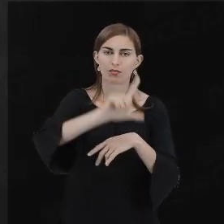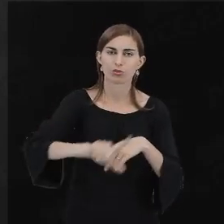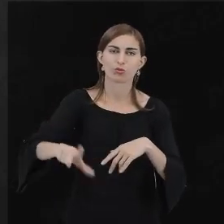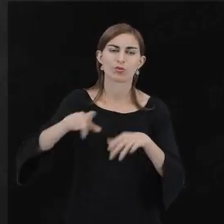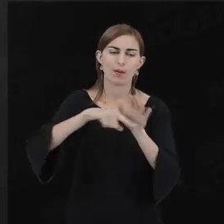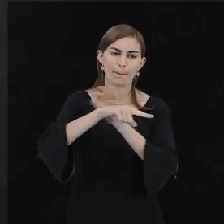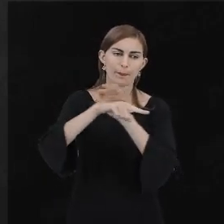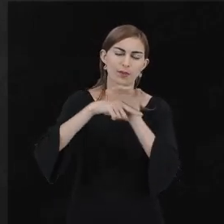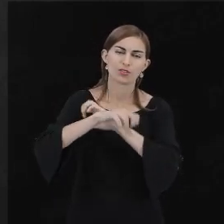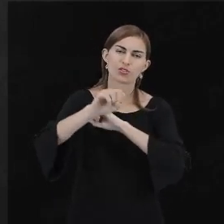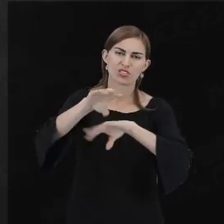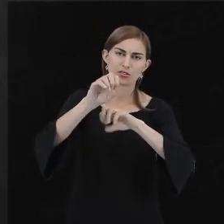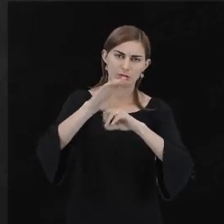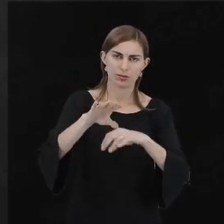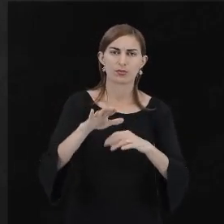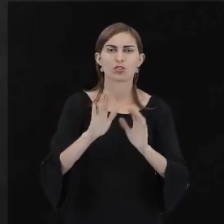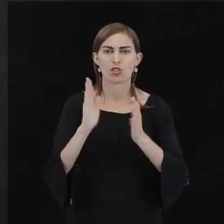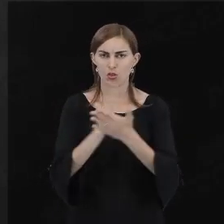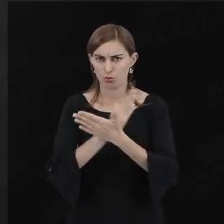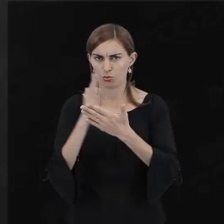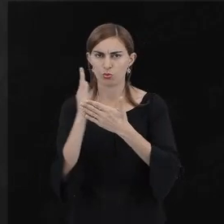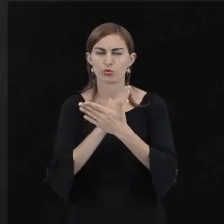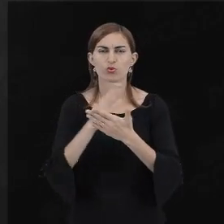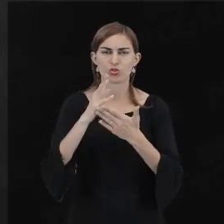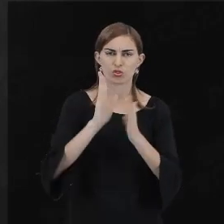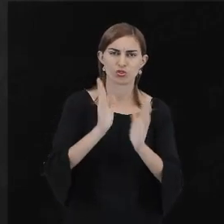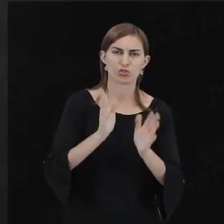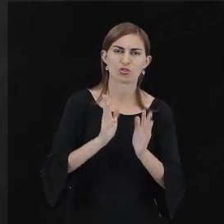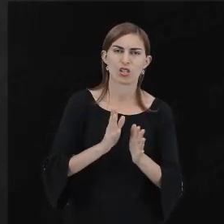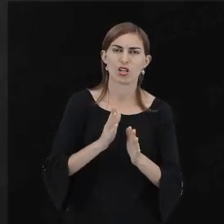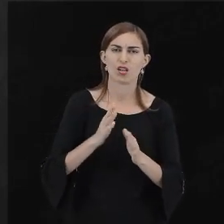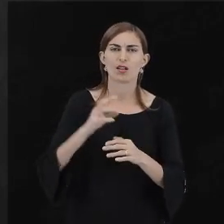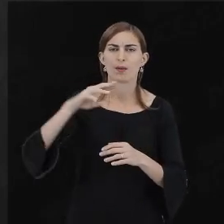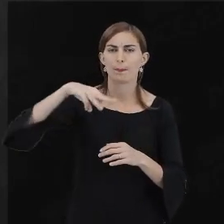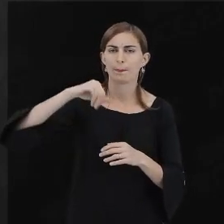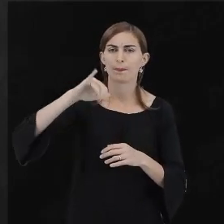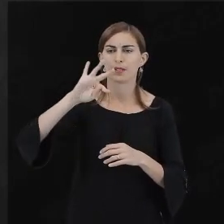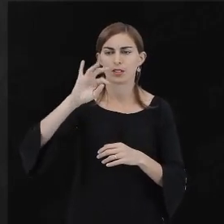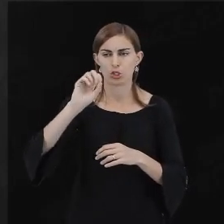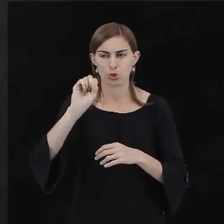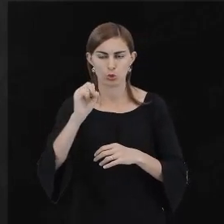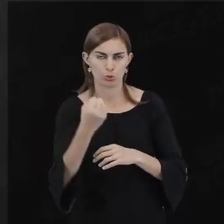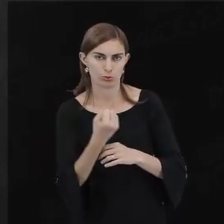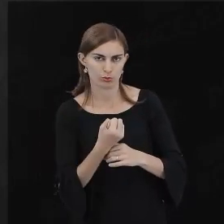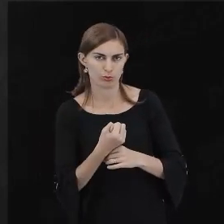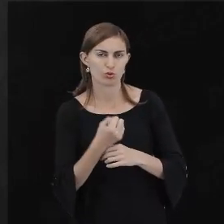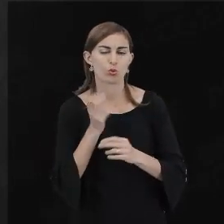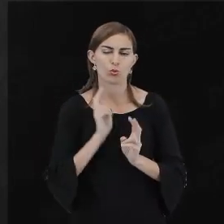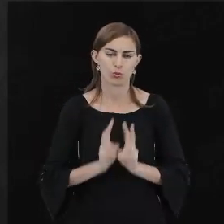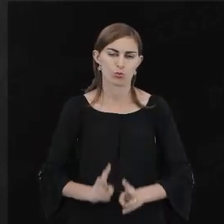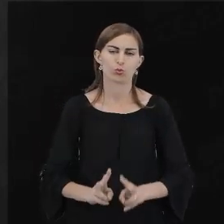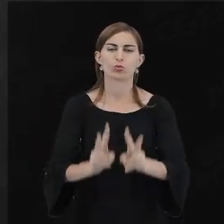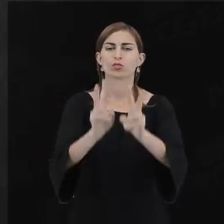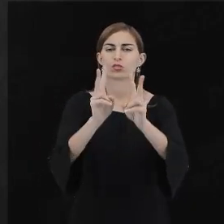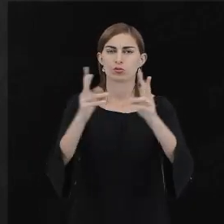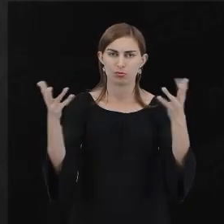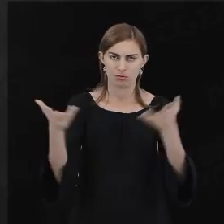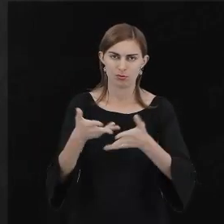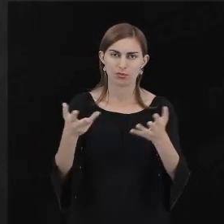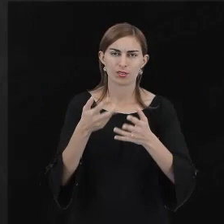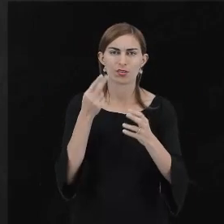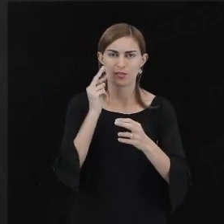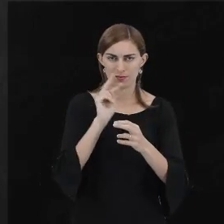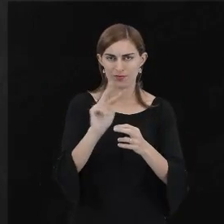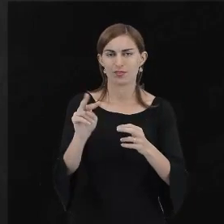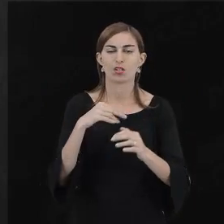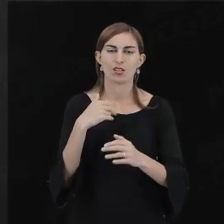educacional já tenha superado alguns desses mitos, mas a gente continua e agora a gente vive um momento de